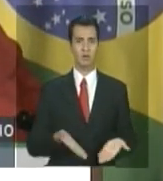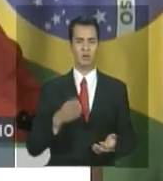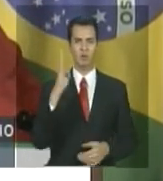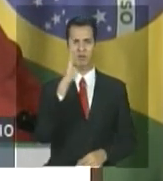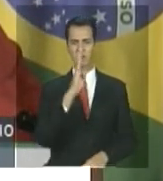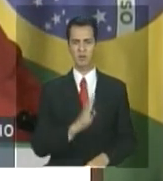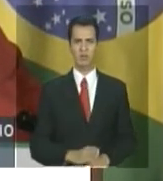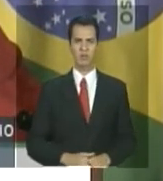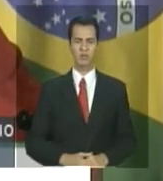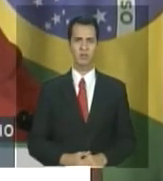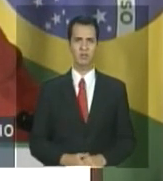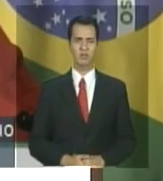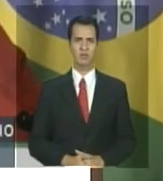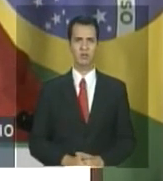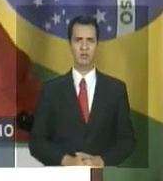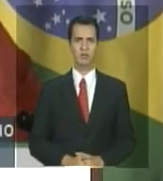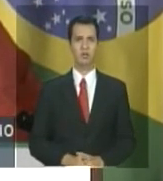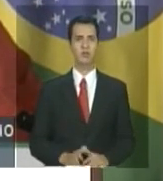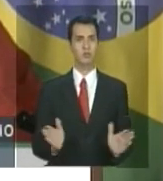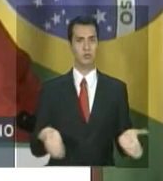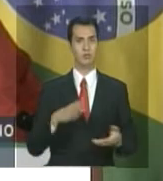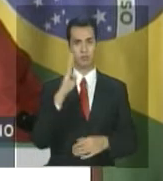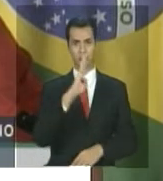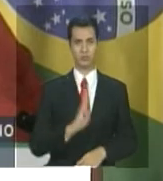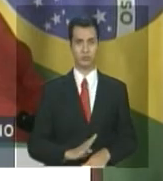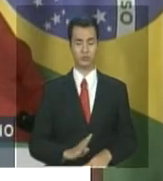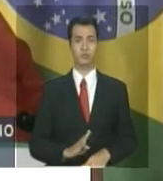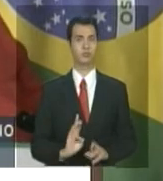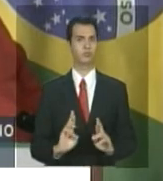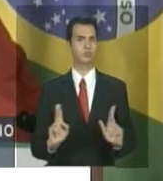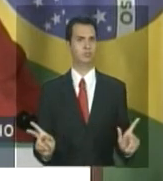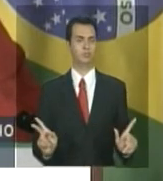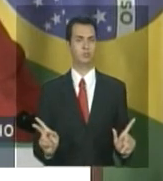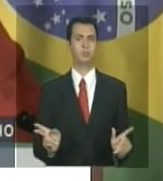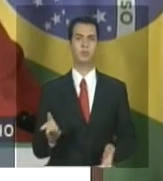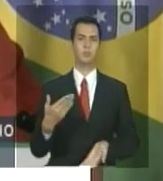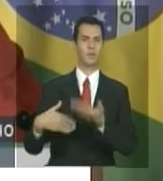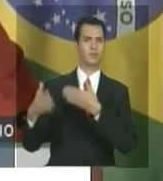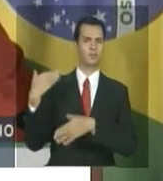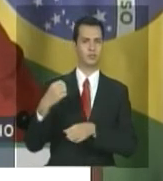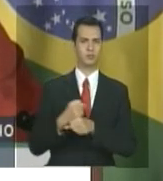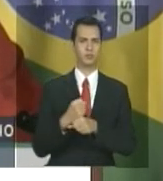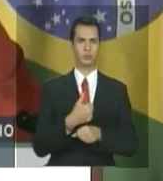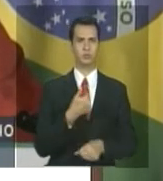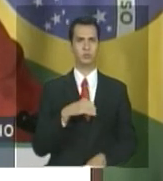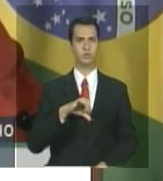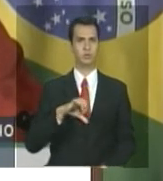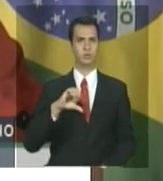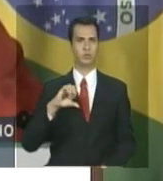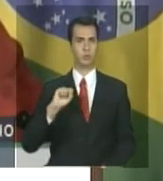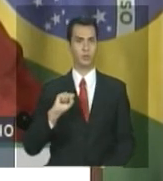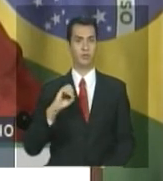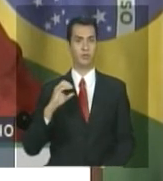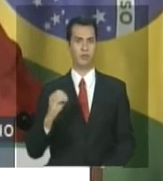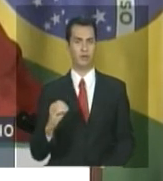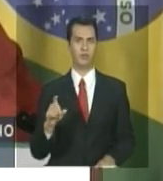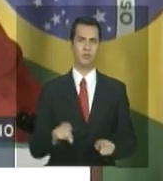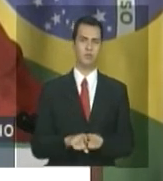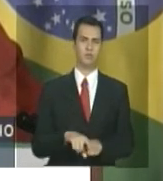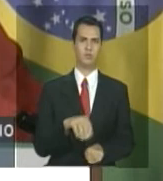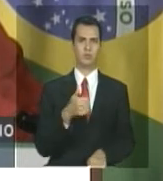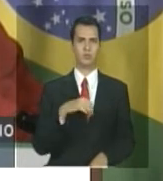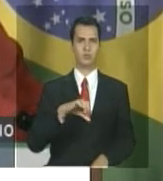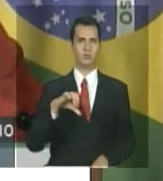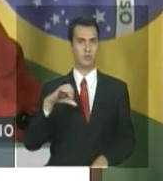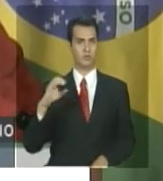conhecido como um dos maiores devedores na década de 80 e de 90, é credor